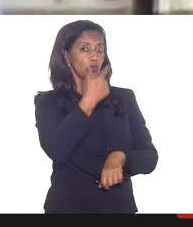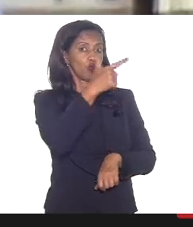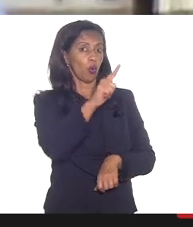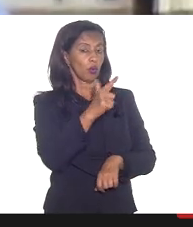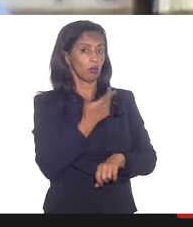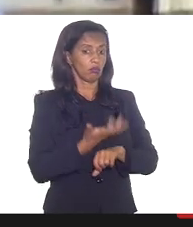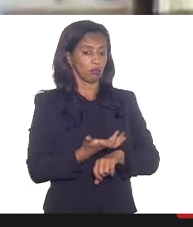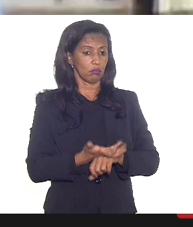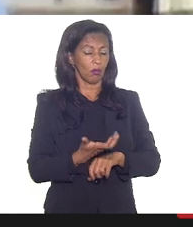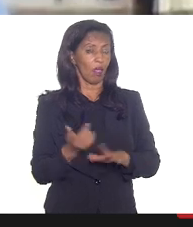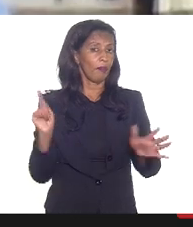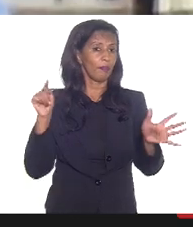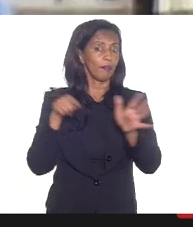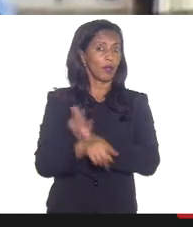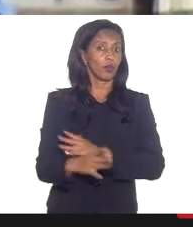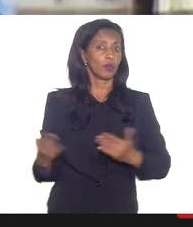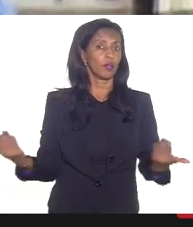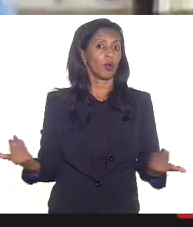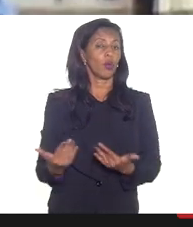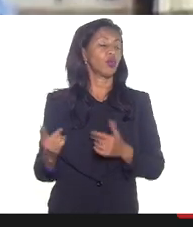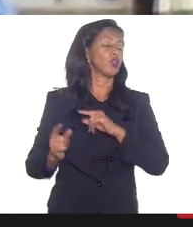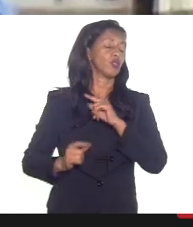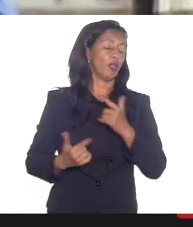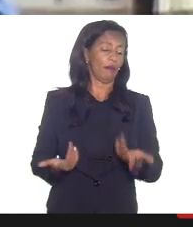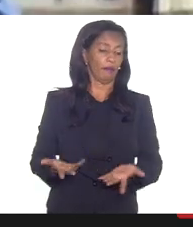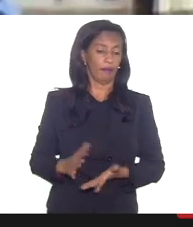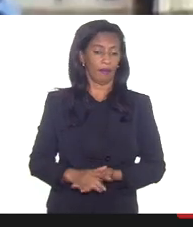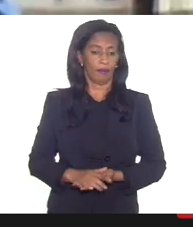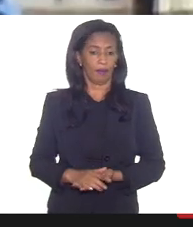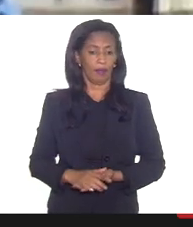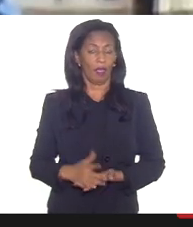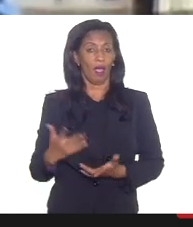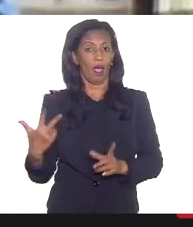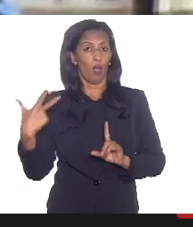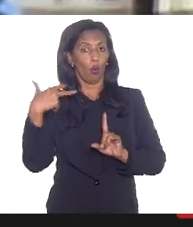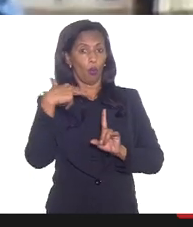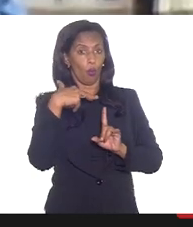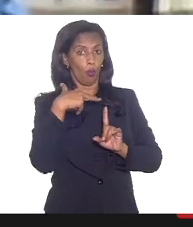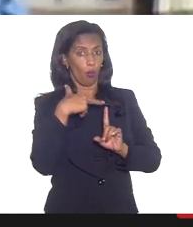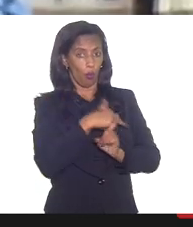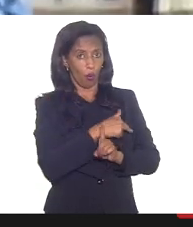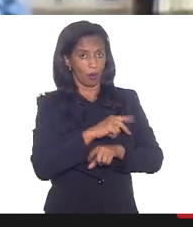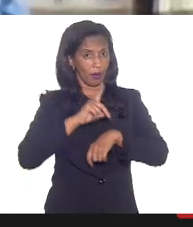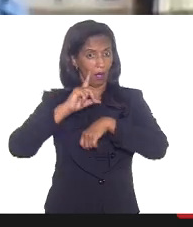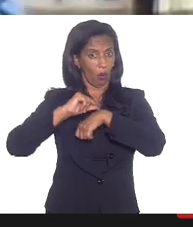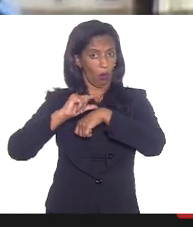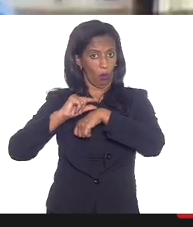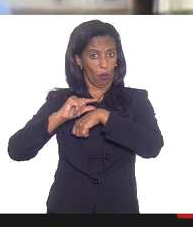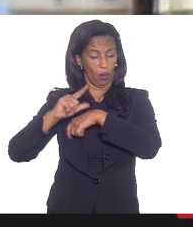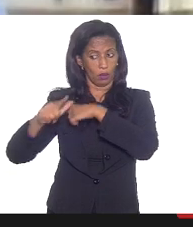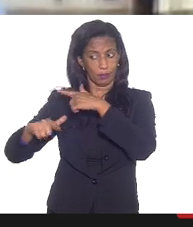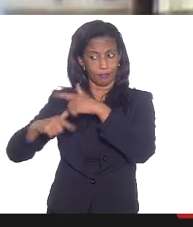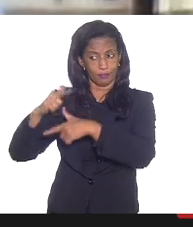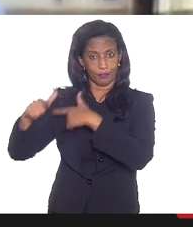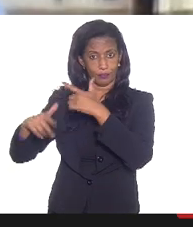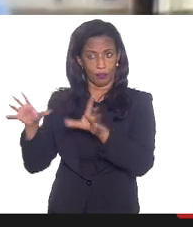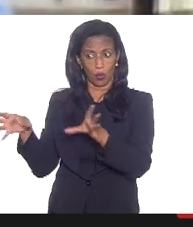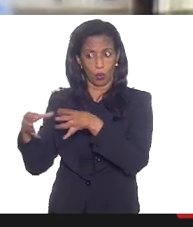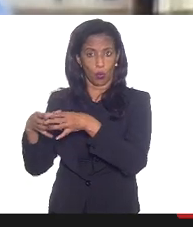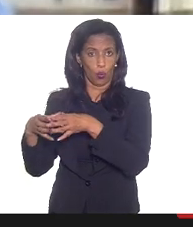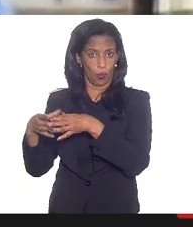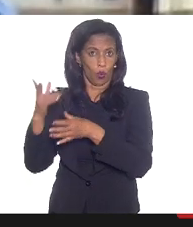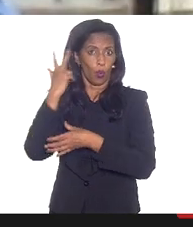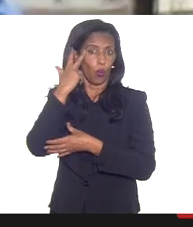disciplina. A pergunta objetiva é o seguinte, ao cortar carga horária do núcleo comum,